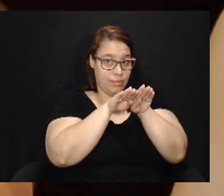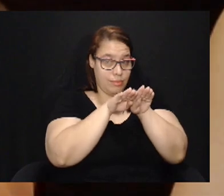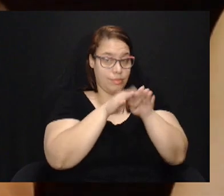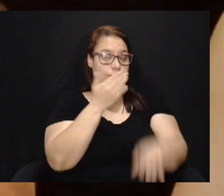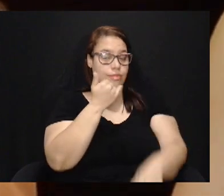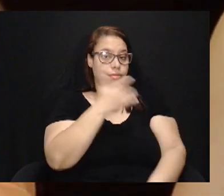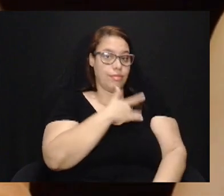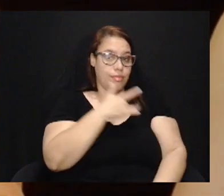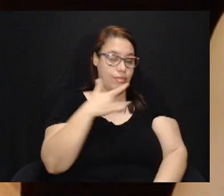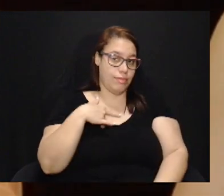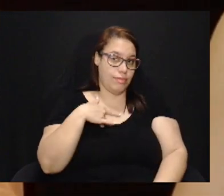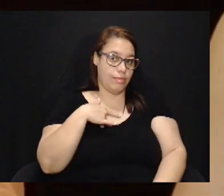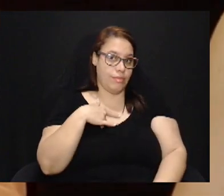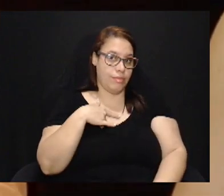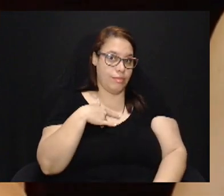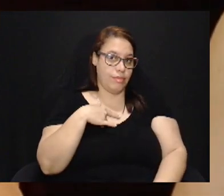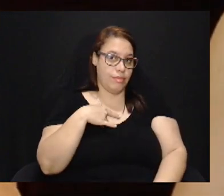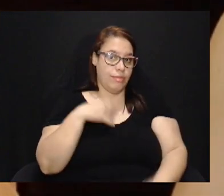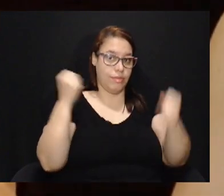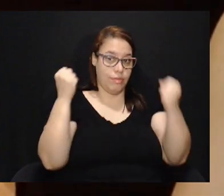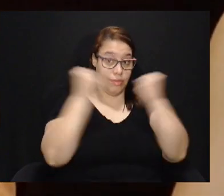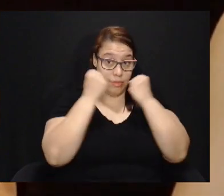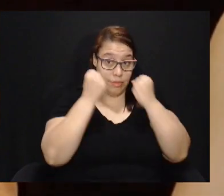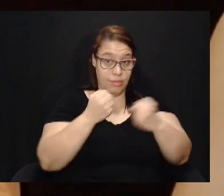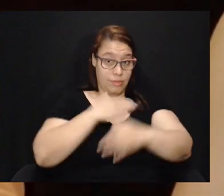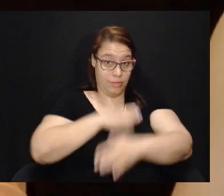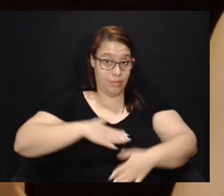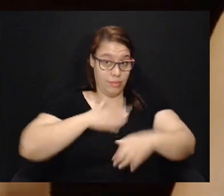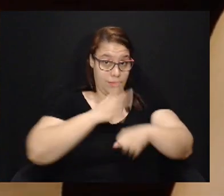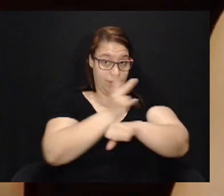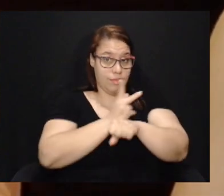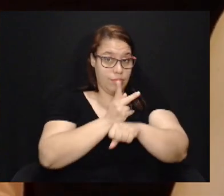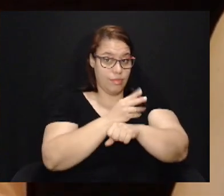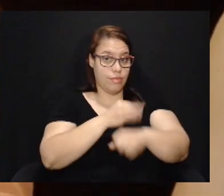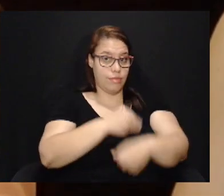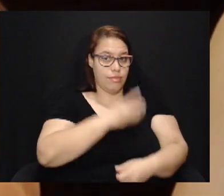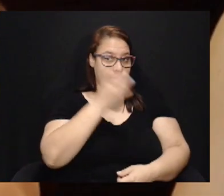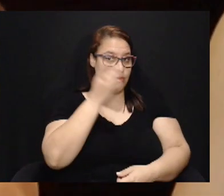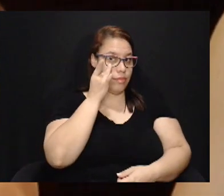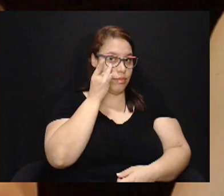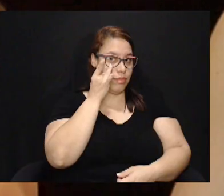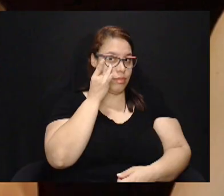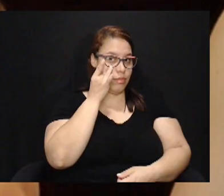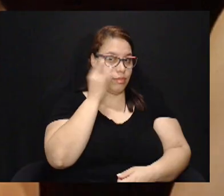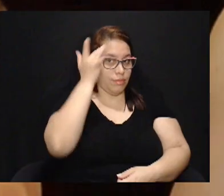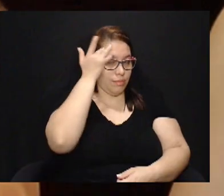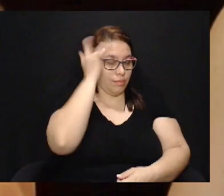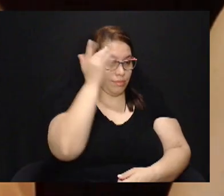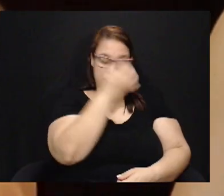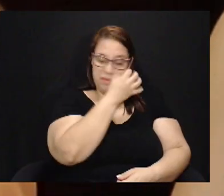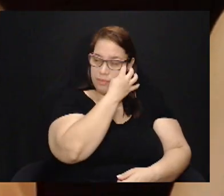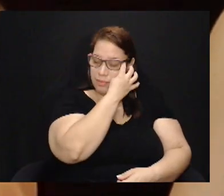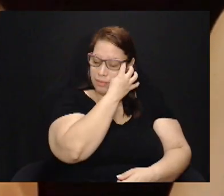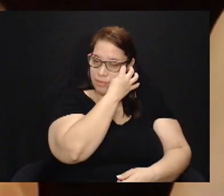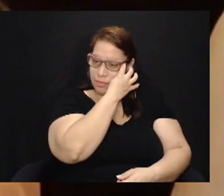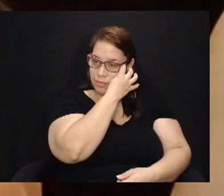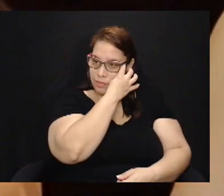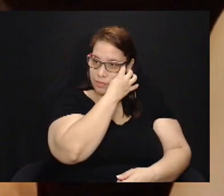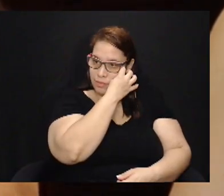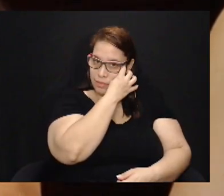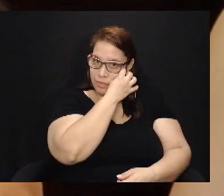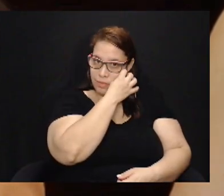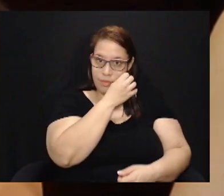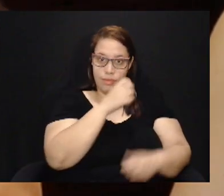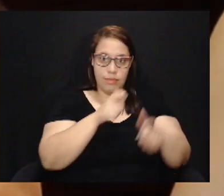saudável, prática de atividade física, busca por prazer, busca por presença. Eu acho que esse macro